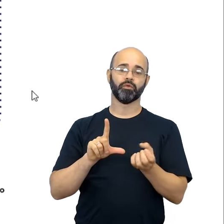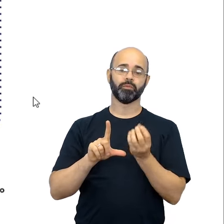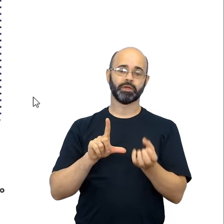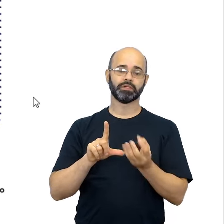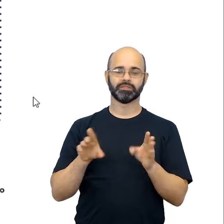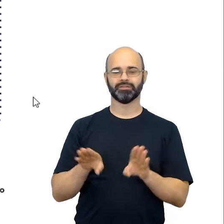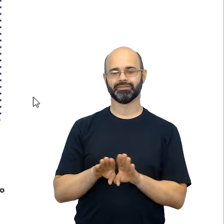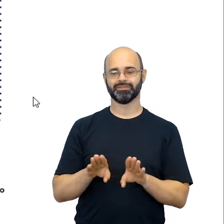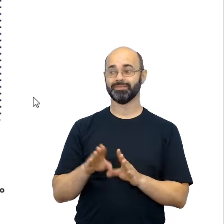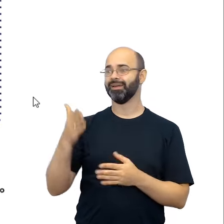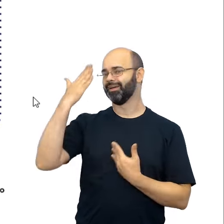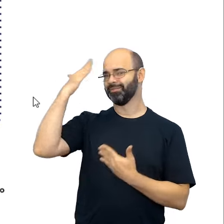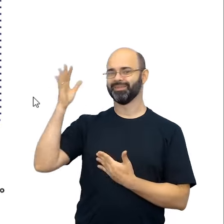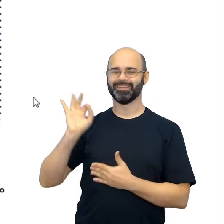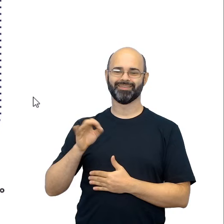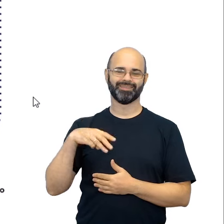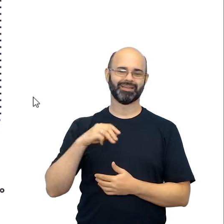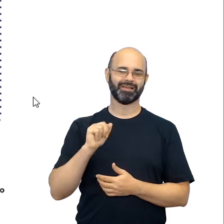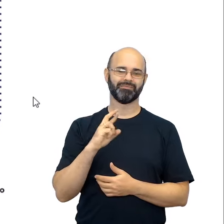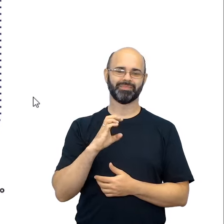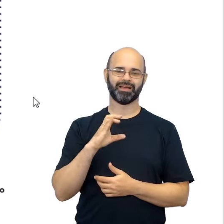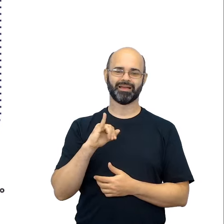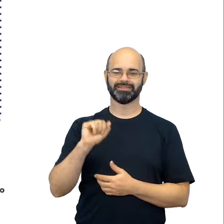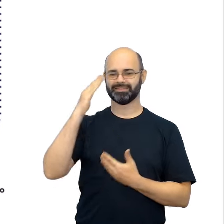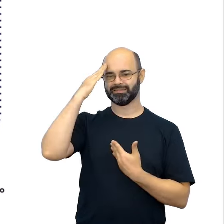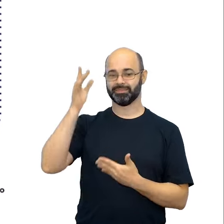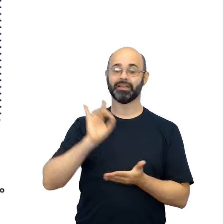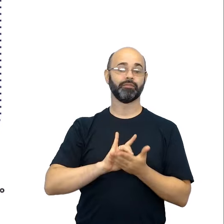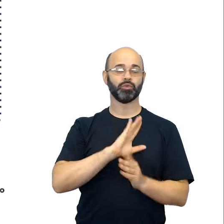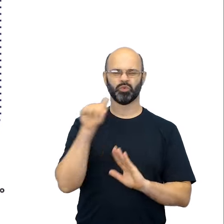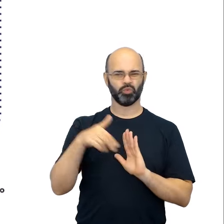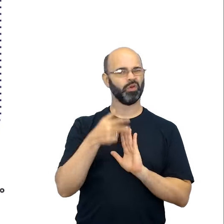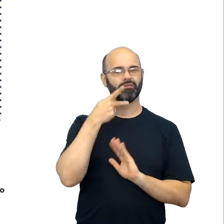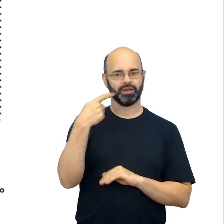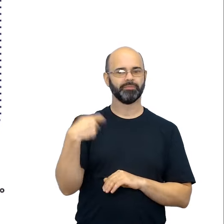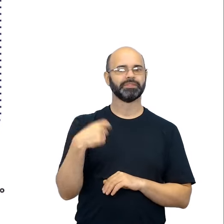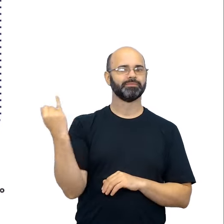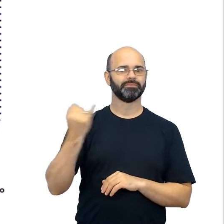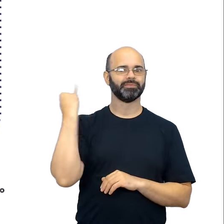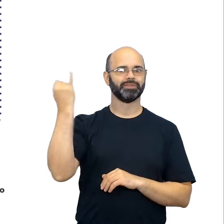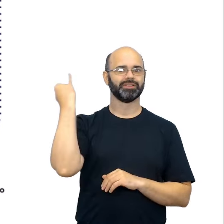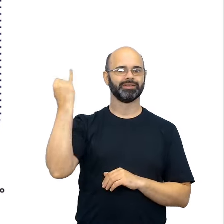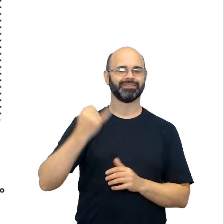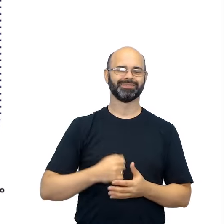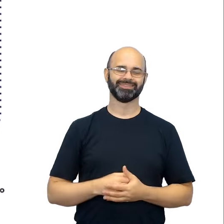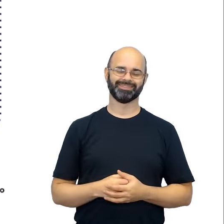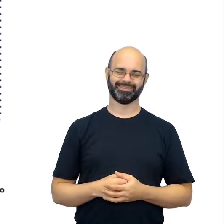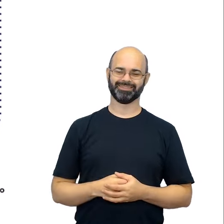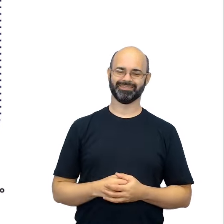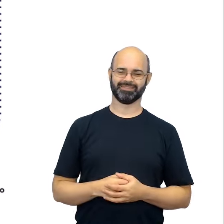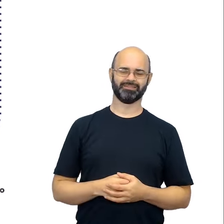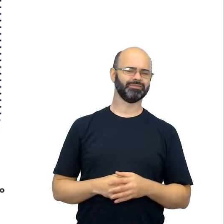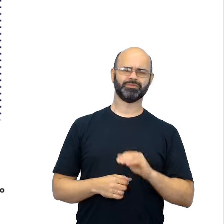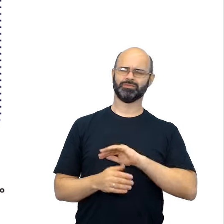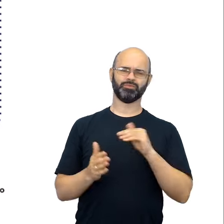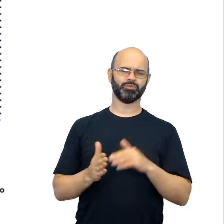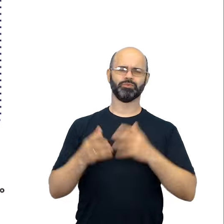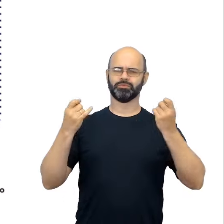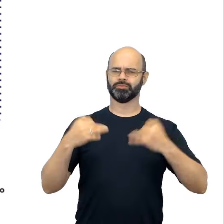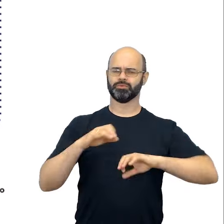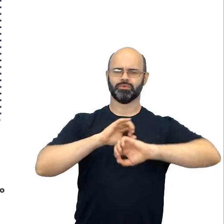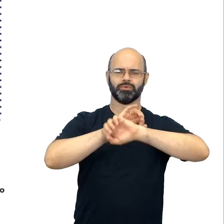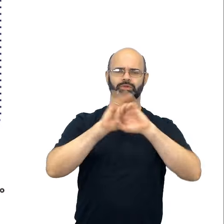Obrigada, Márcia. Não, é importante, né? Nós falarmos tudo, porque você Isso, extremamente muito bem explicou, né, como